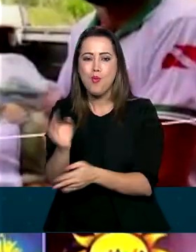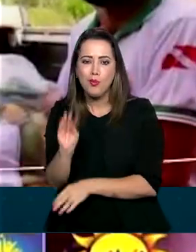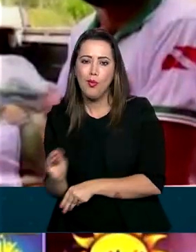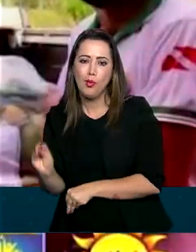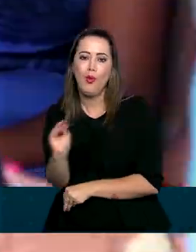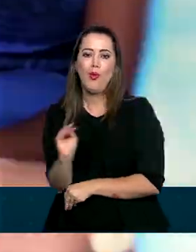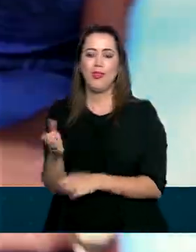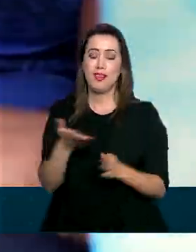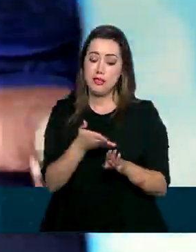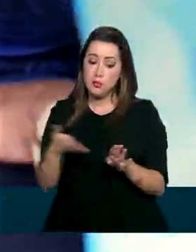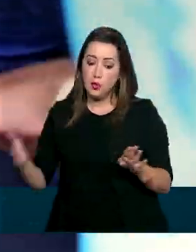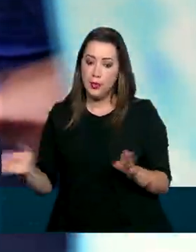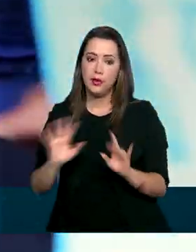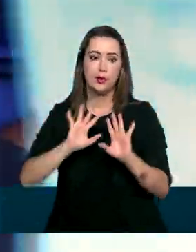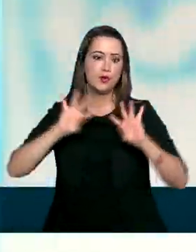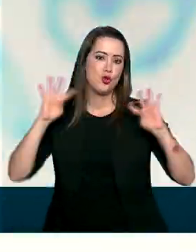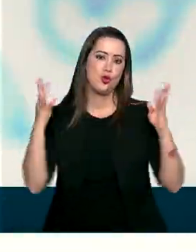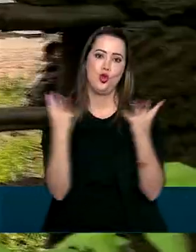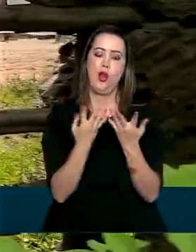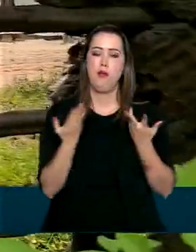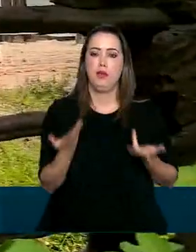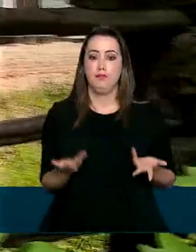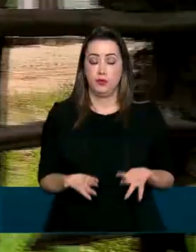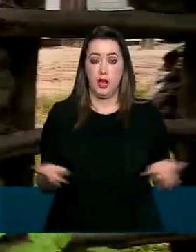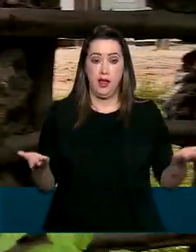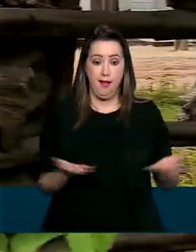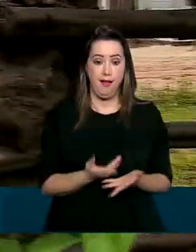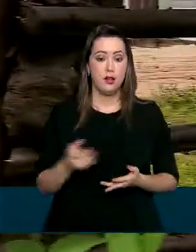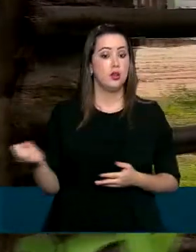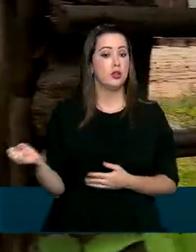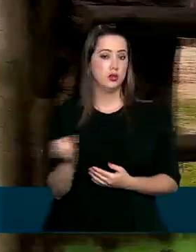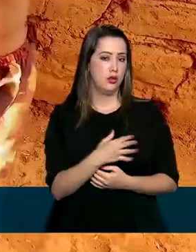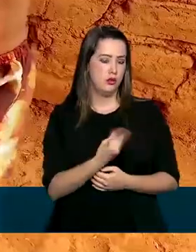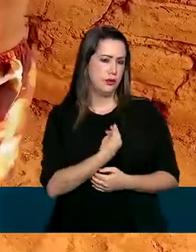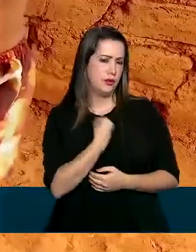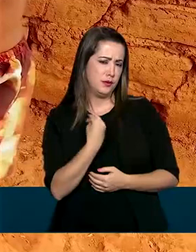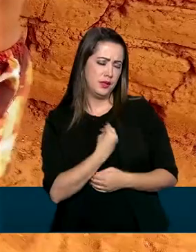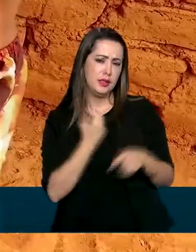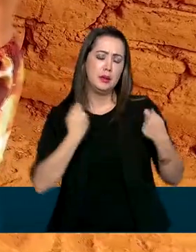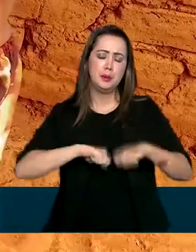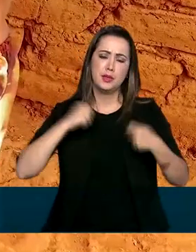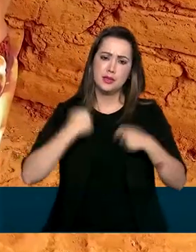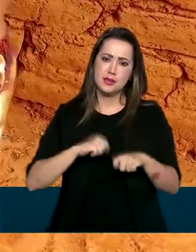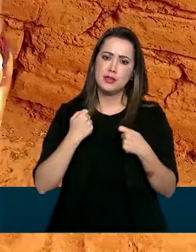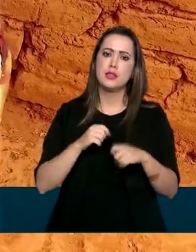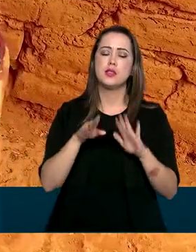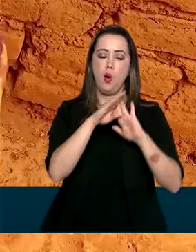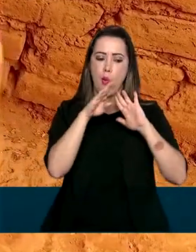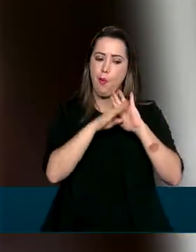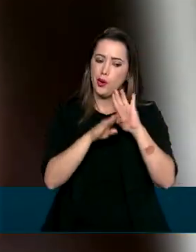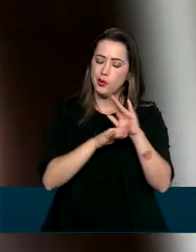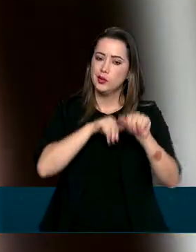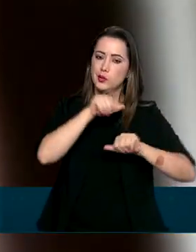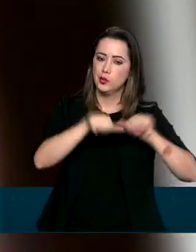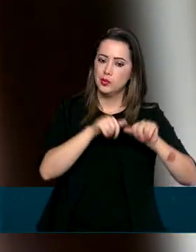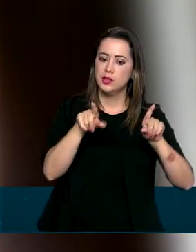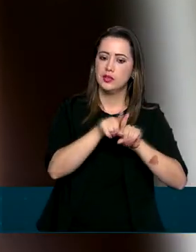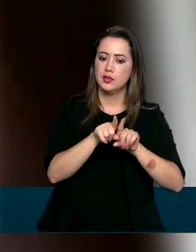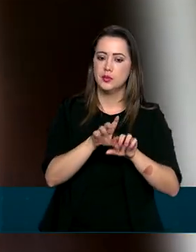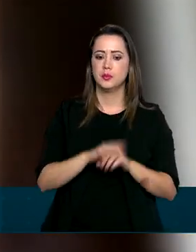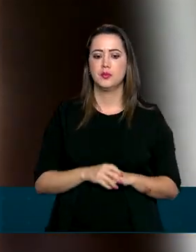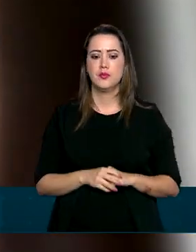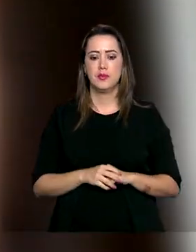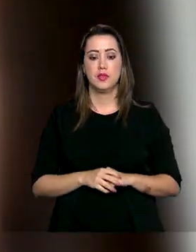E os orientadores se adaptaram à nova realidade para manter o programa ativo. através